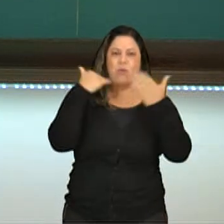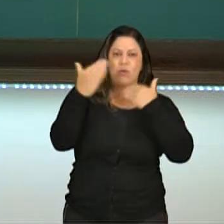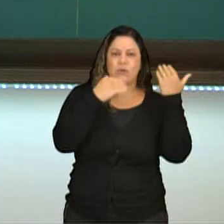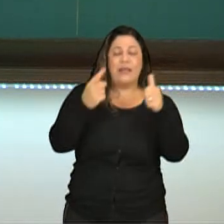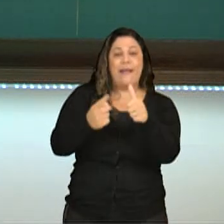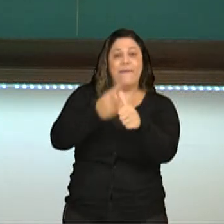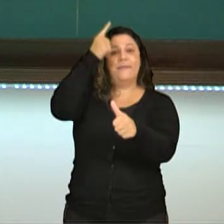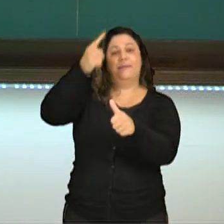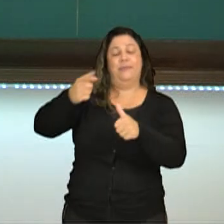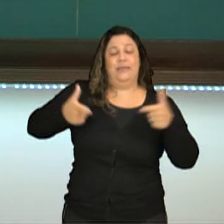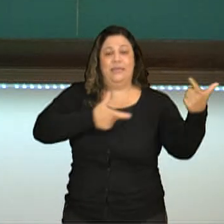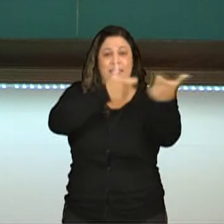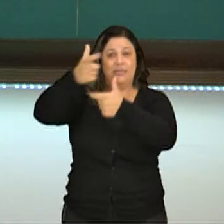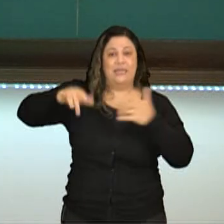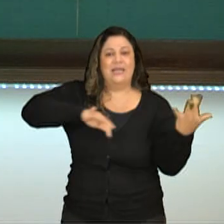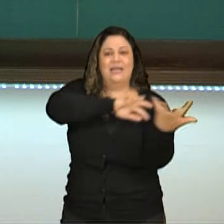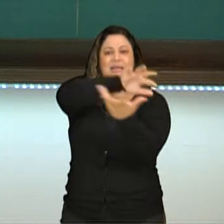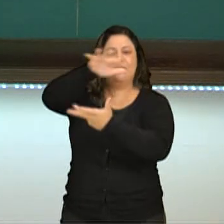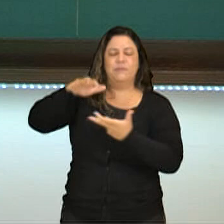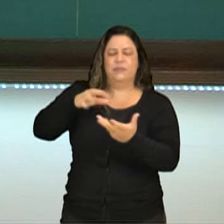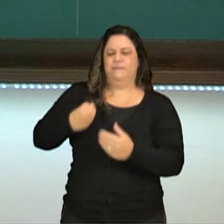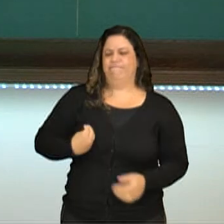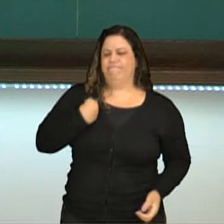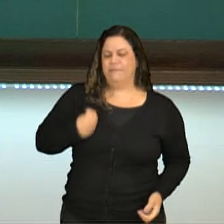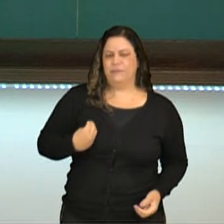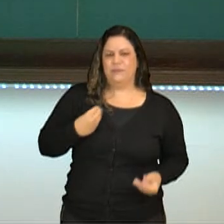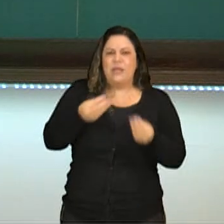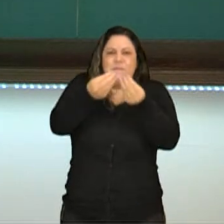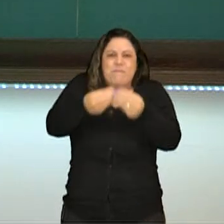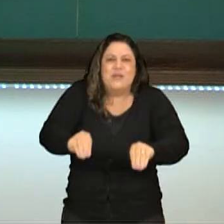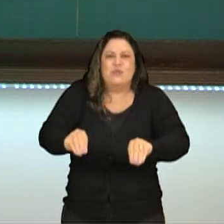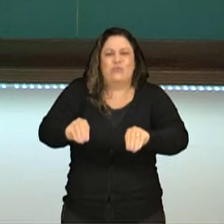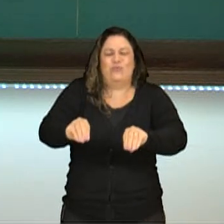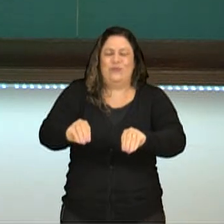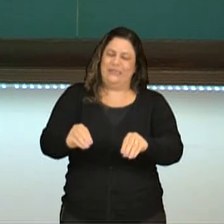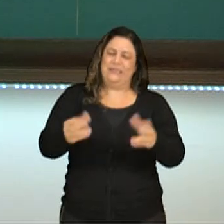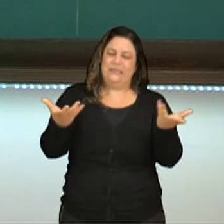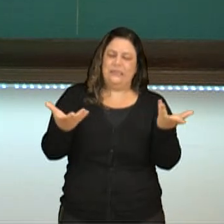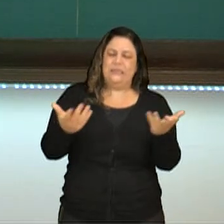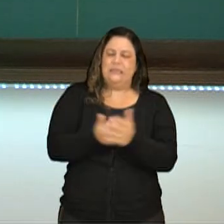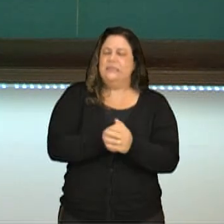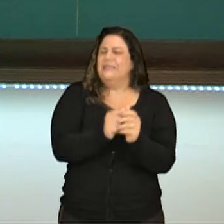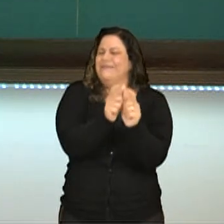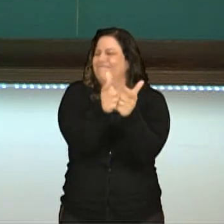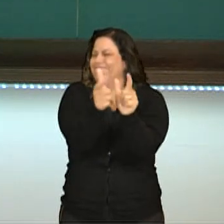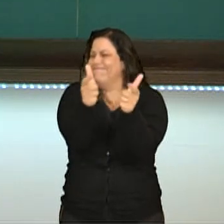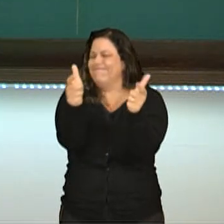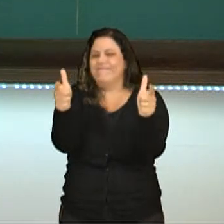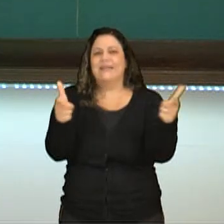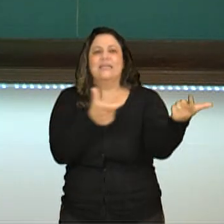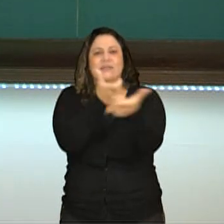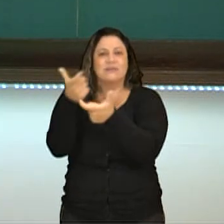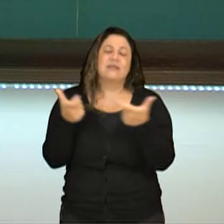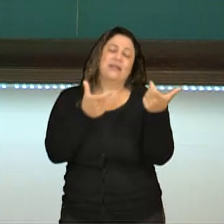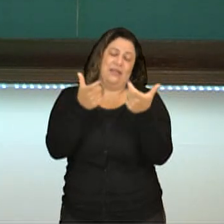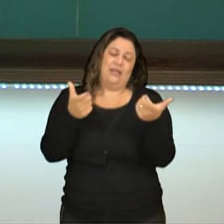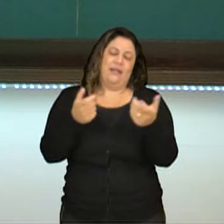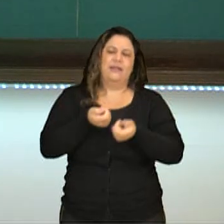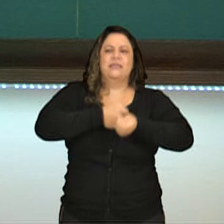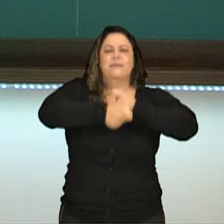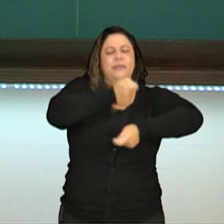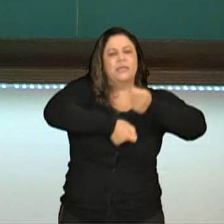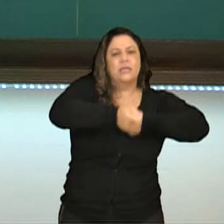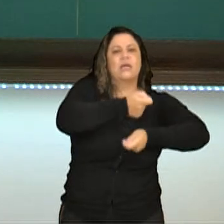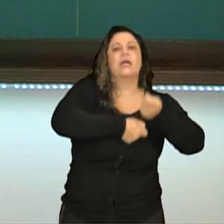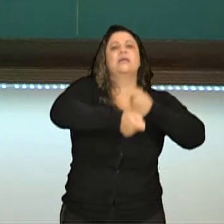Os danos às vidas são imensos numa guerra, são os maiores danos. Além dos danos à